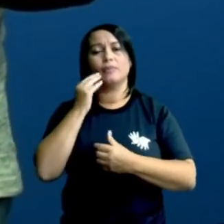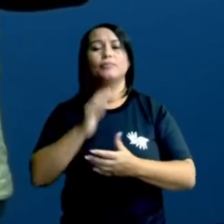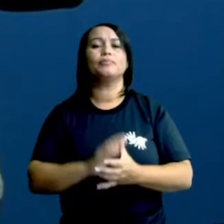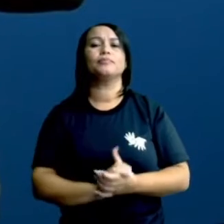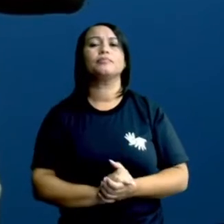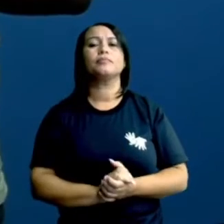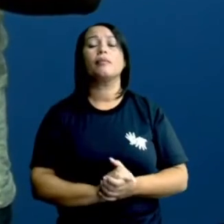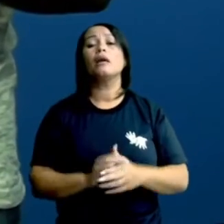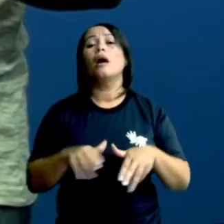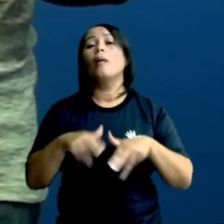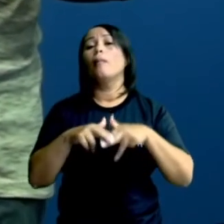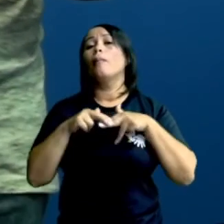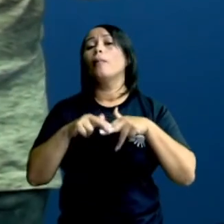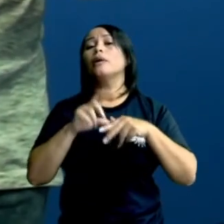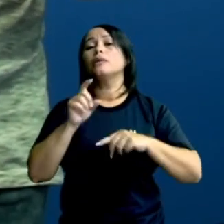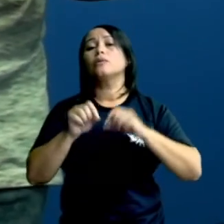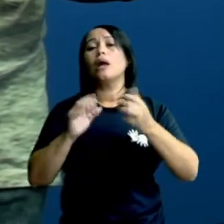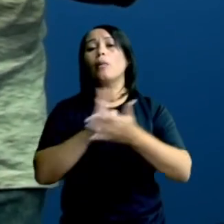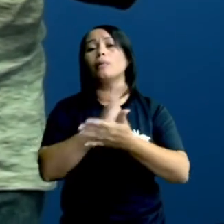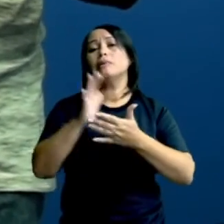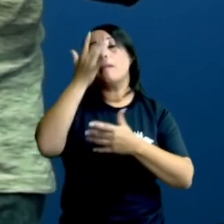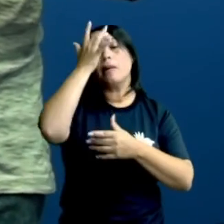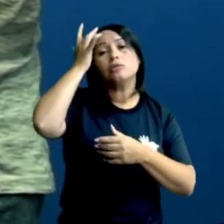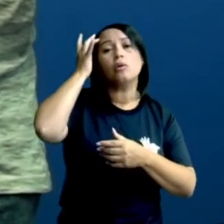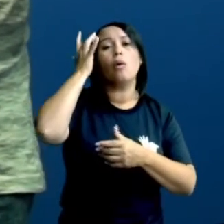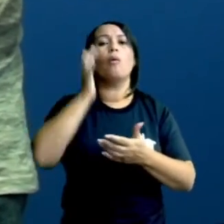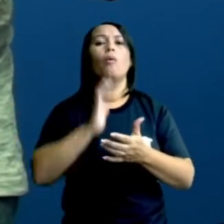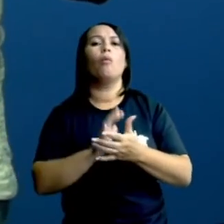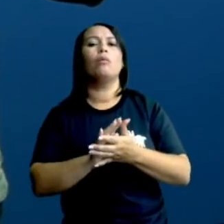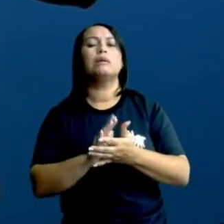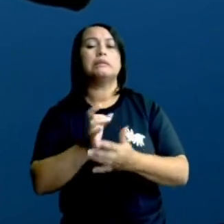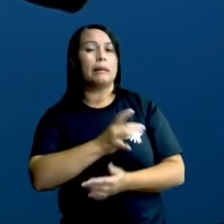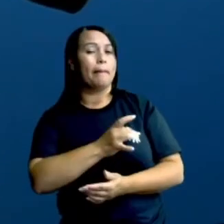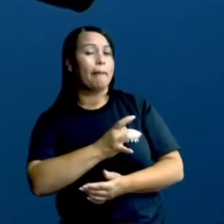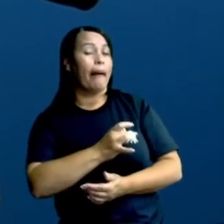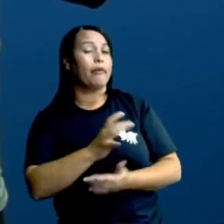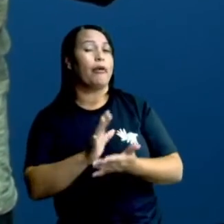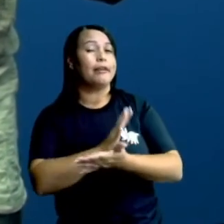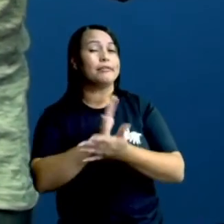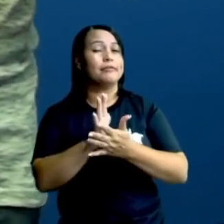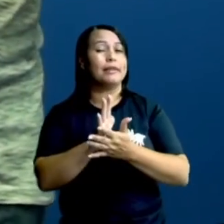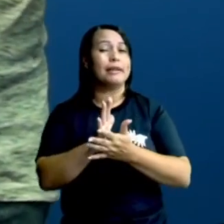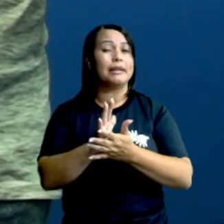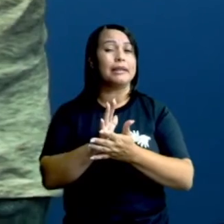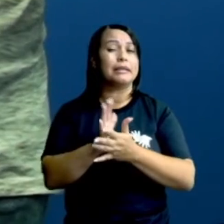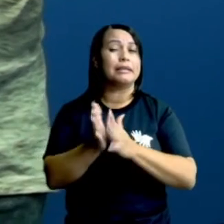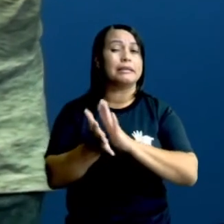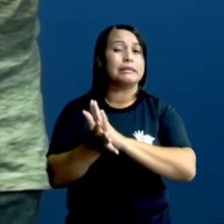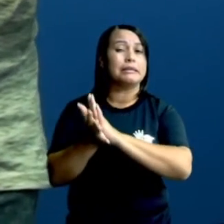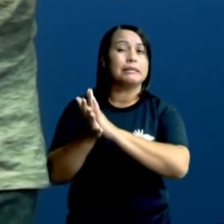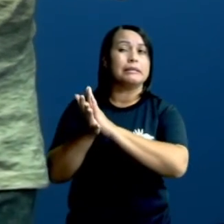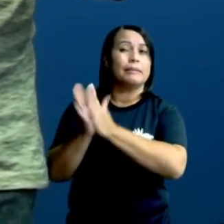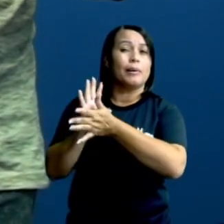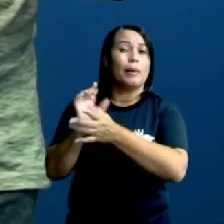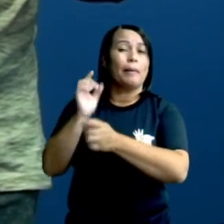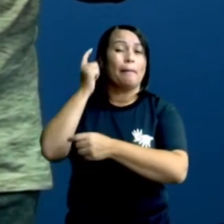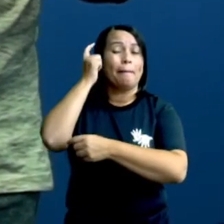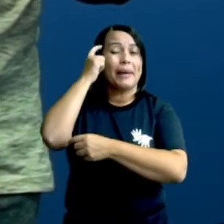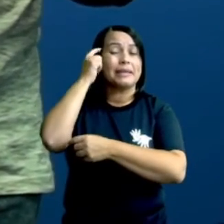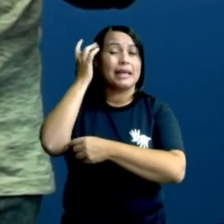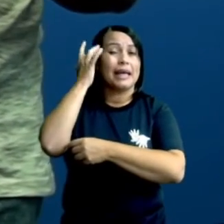feto. No entanto, algumas pessoas com medo, com preconceitos, acabam culpando o gato